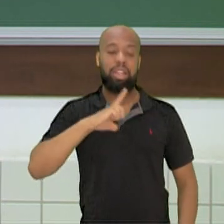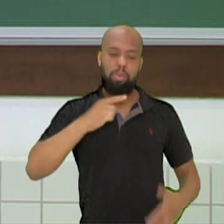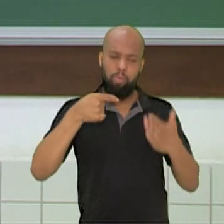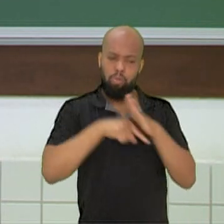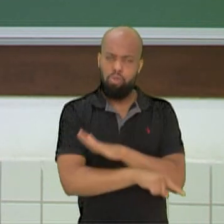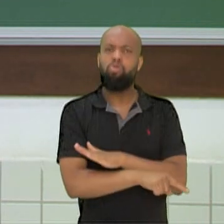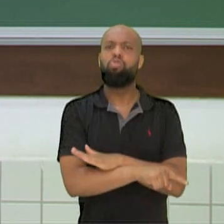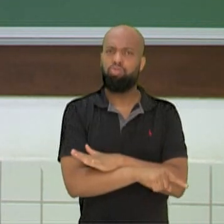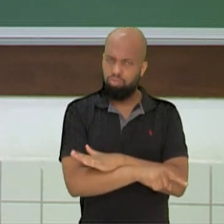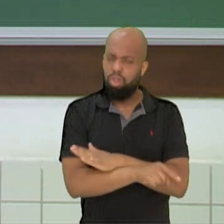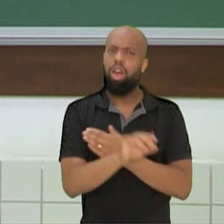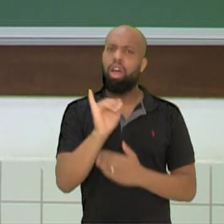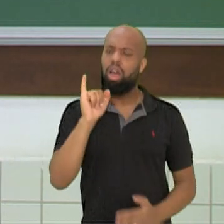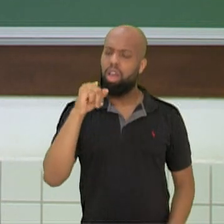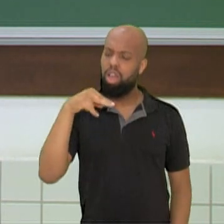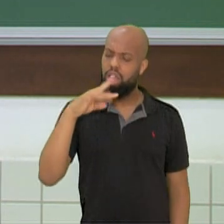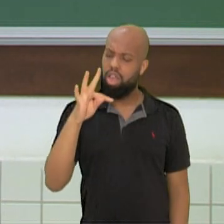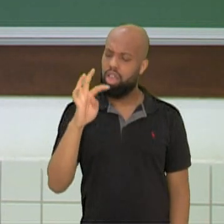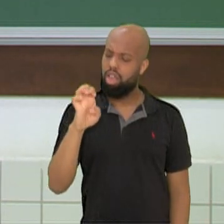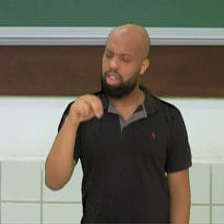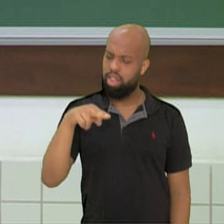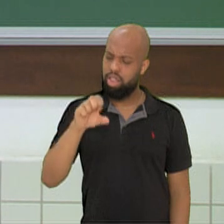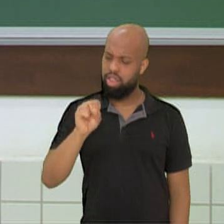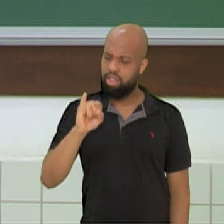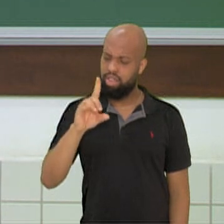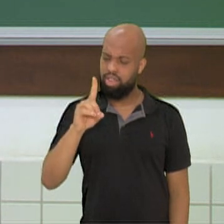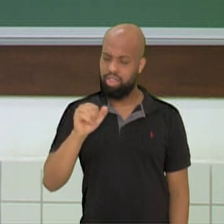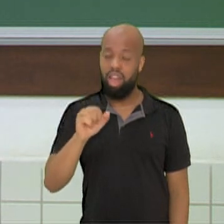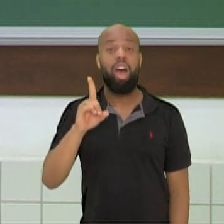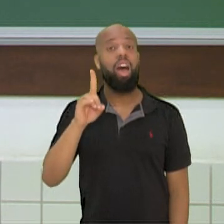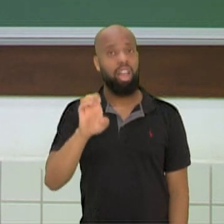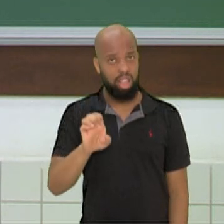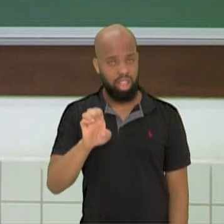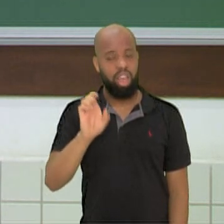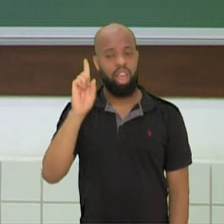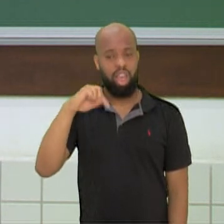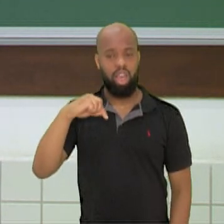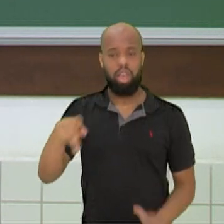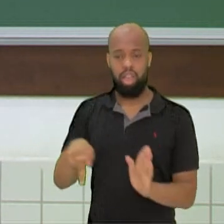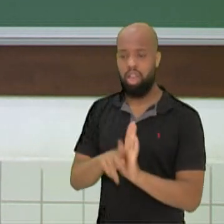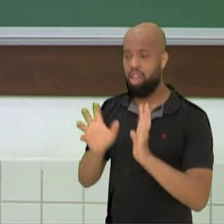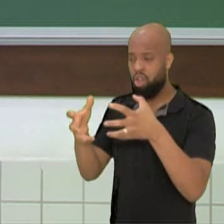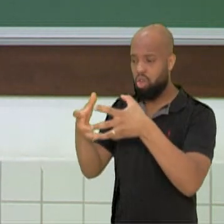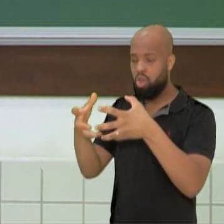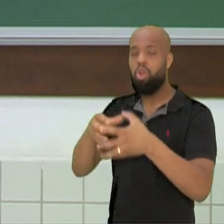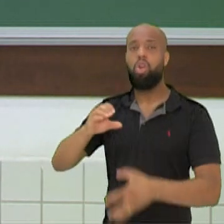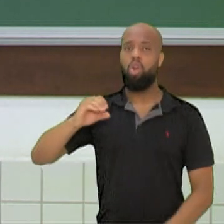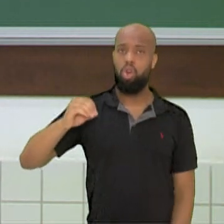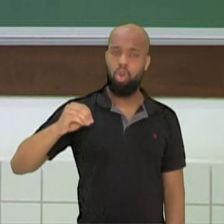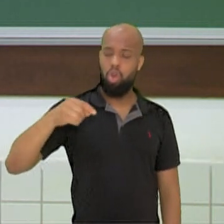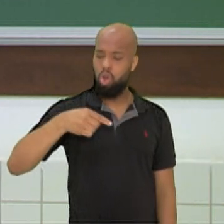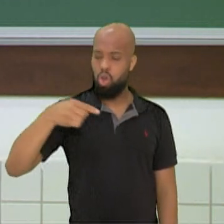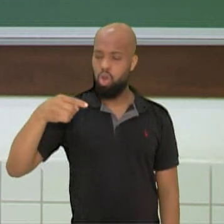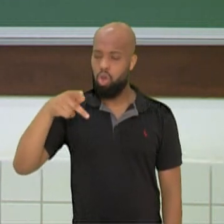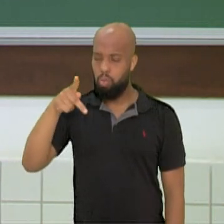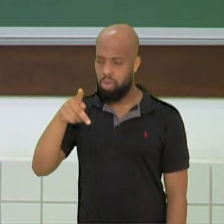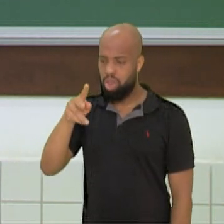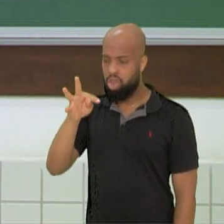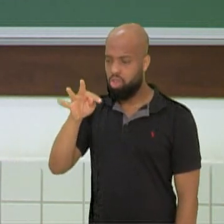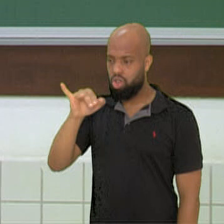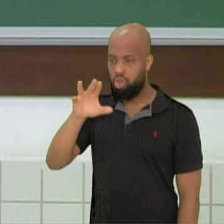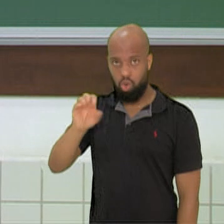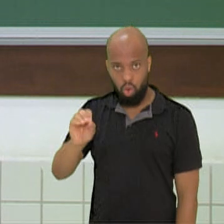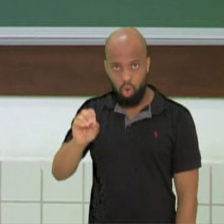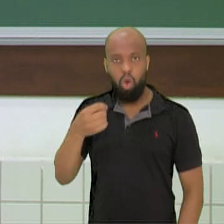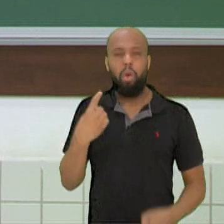E isso, em filmes também, vocês acabam vendo aí que o laser, ele pode estar pegando, pode estar, sei lá, cortando alguma coisa ali, mas